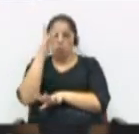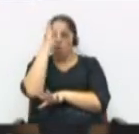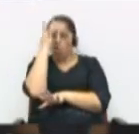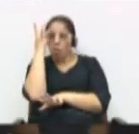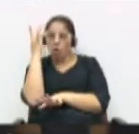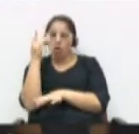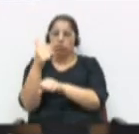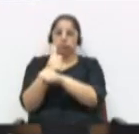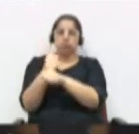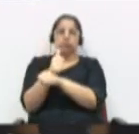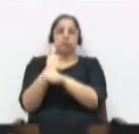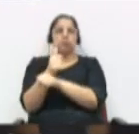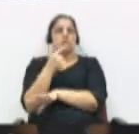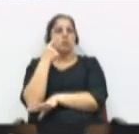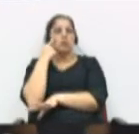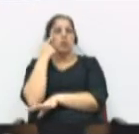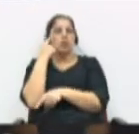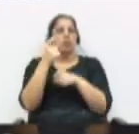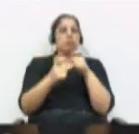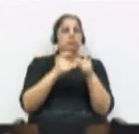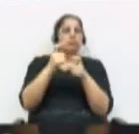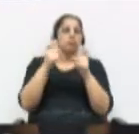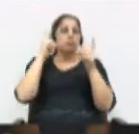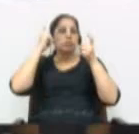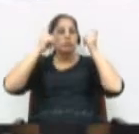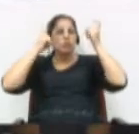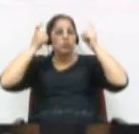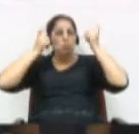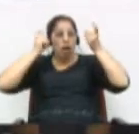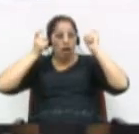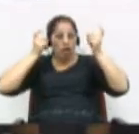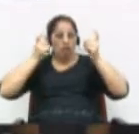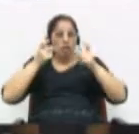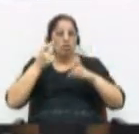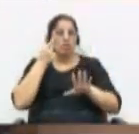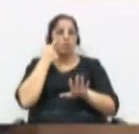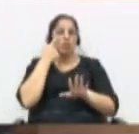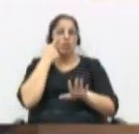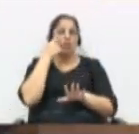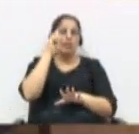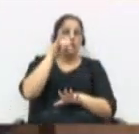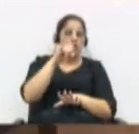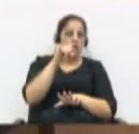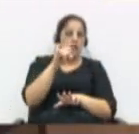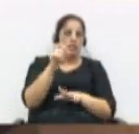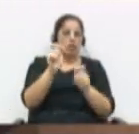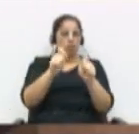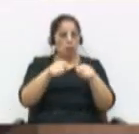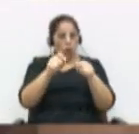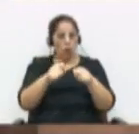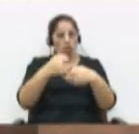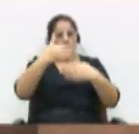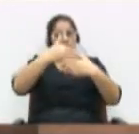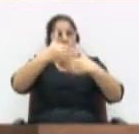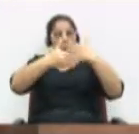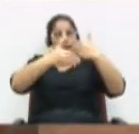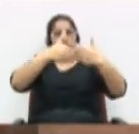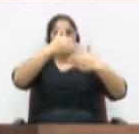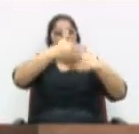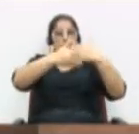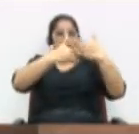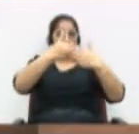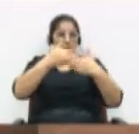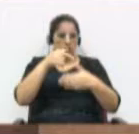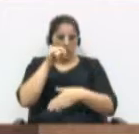se preocuparam em verificar se essa área era loteável. Eu tenho em mãos e estará disponível na sede da Coabitare a